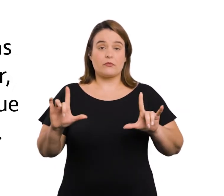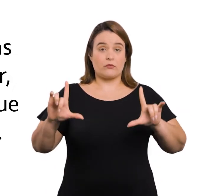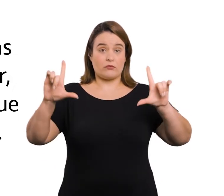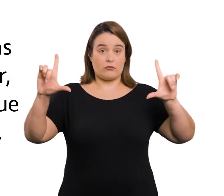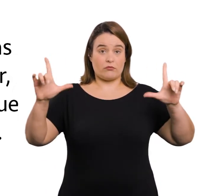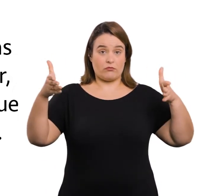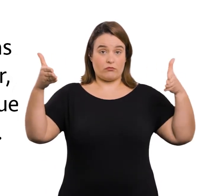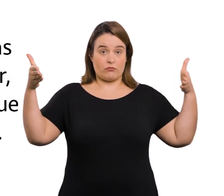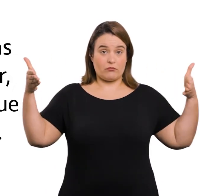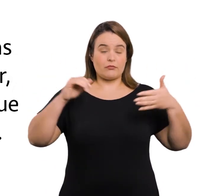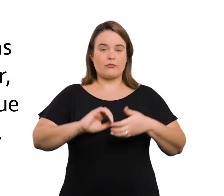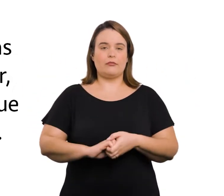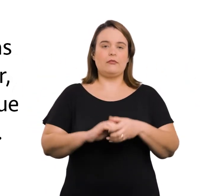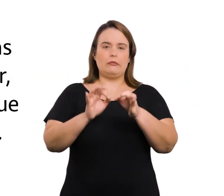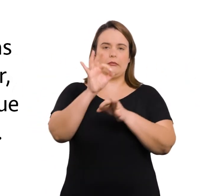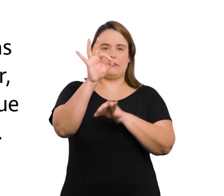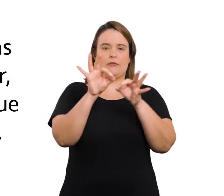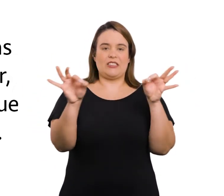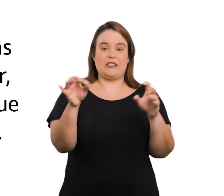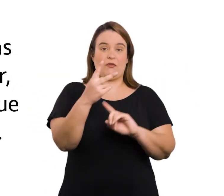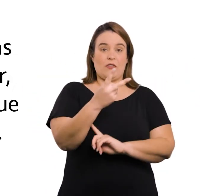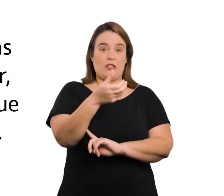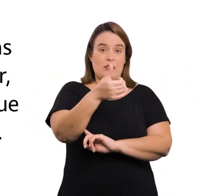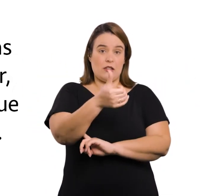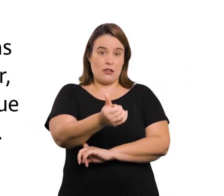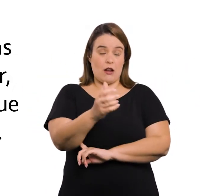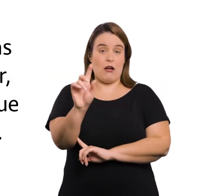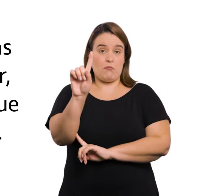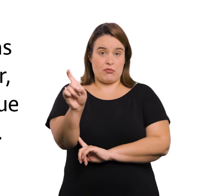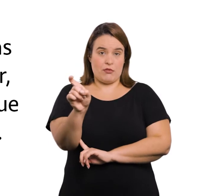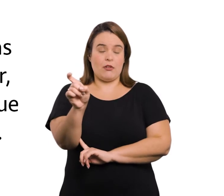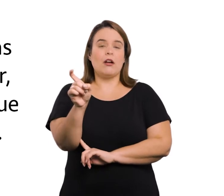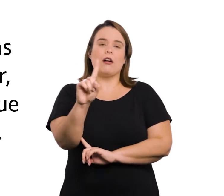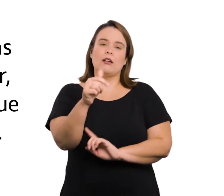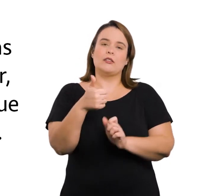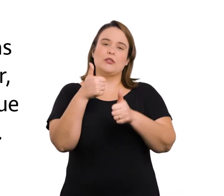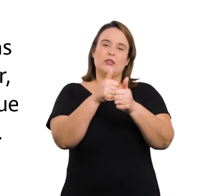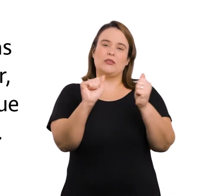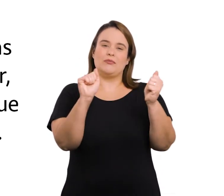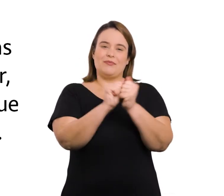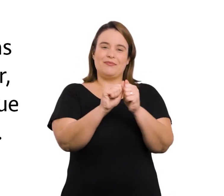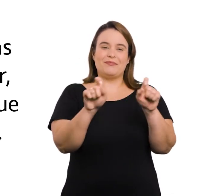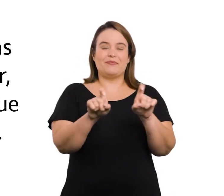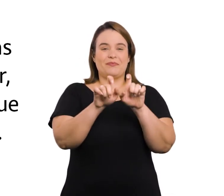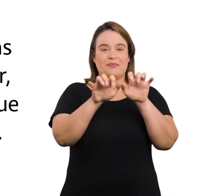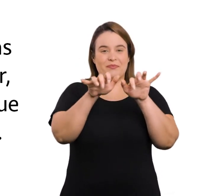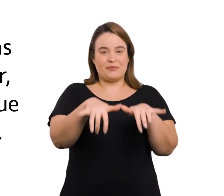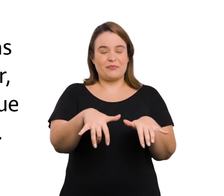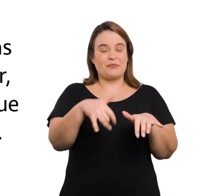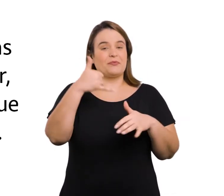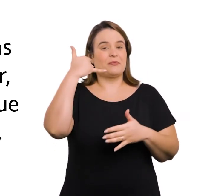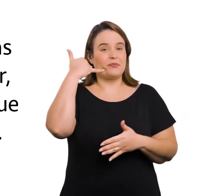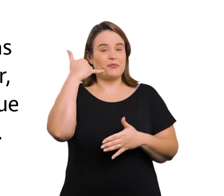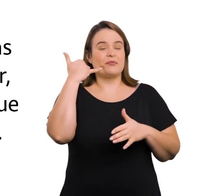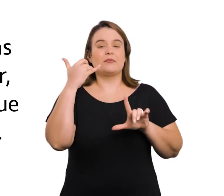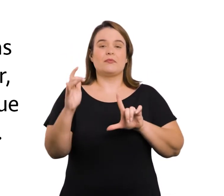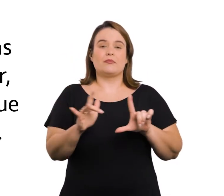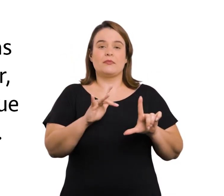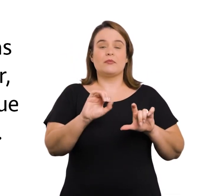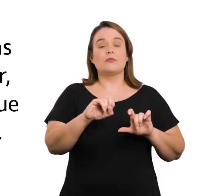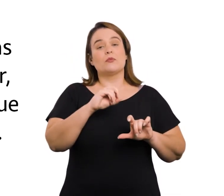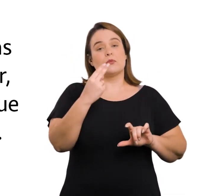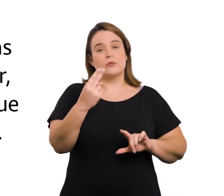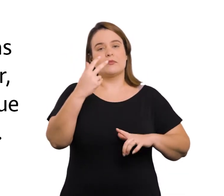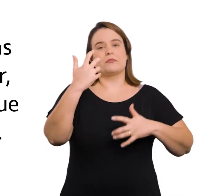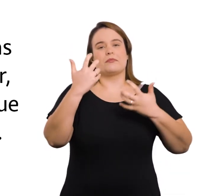de grande dimensão. Tela com pelo menos 26 polegadas conectada ao computador, celular, tablet ou